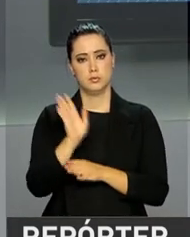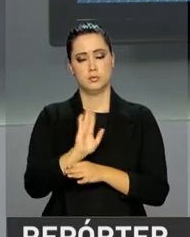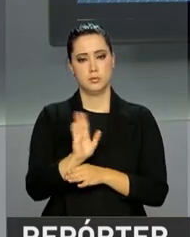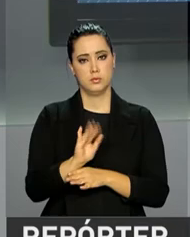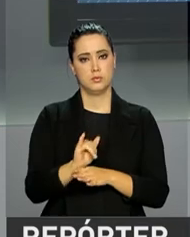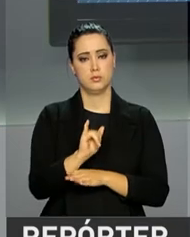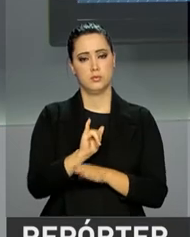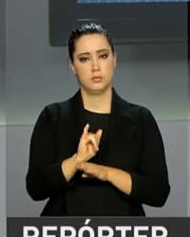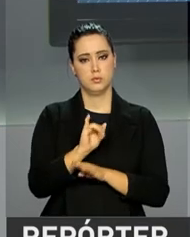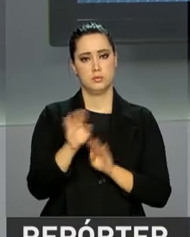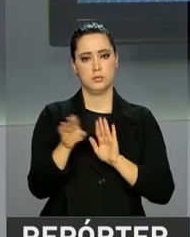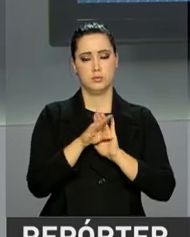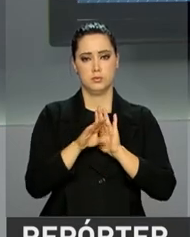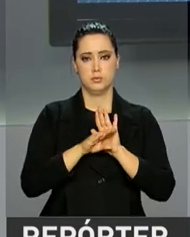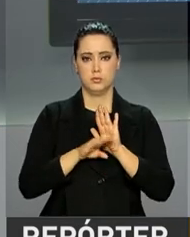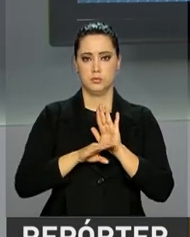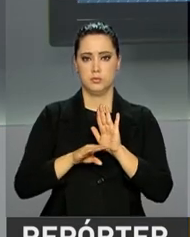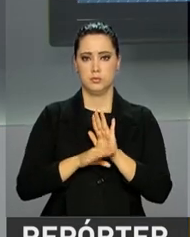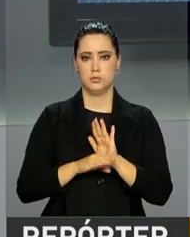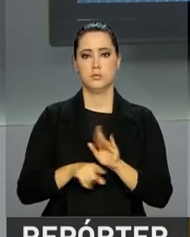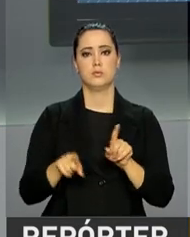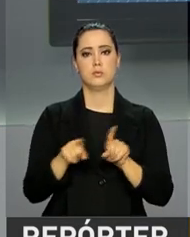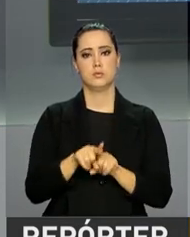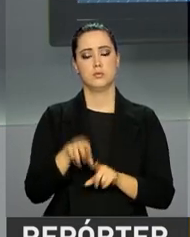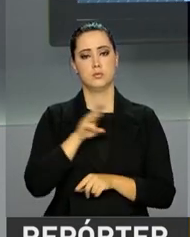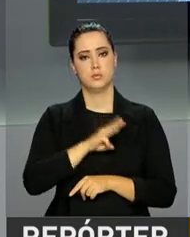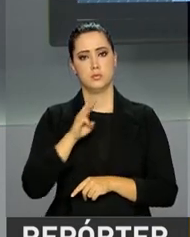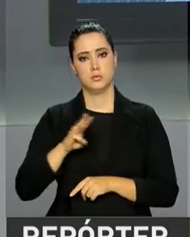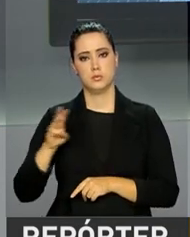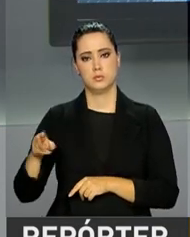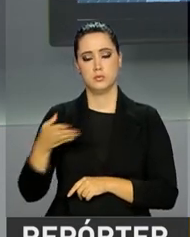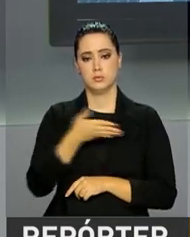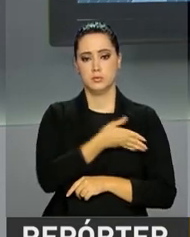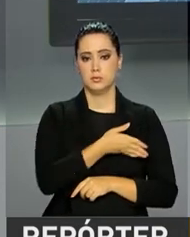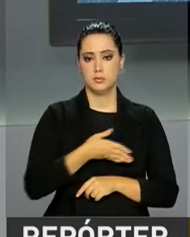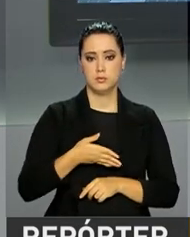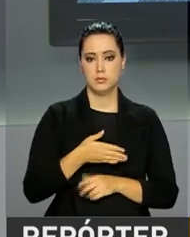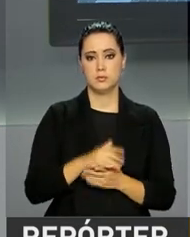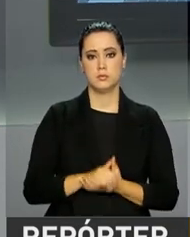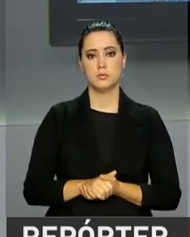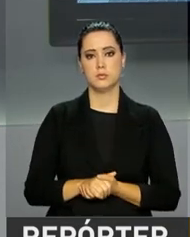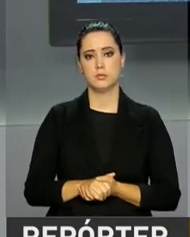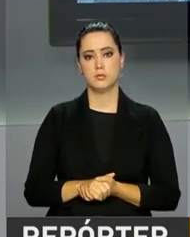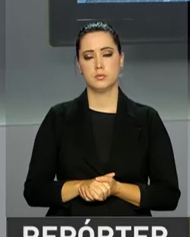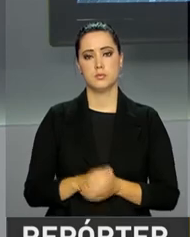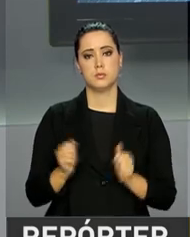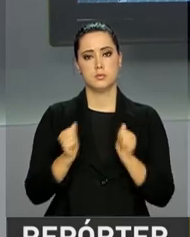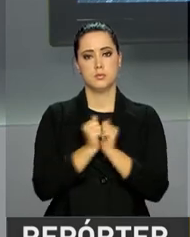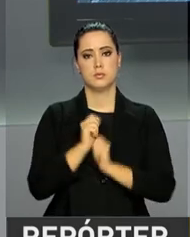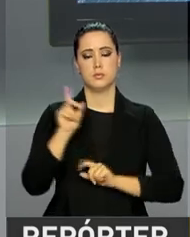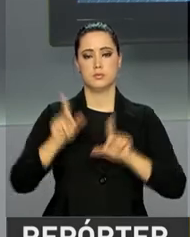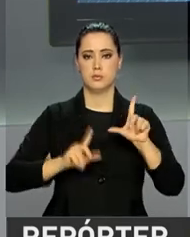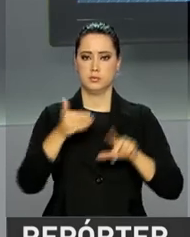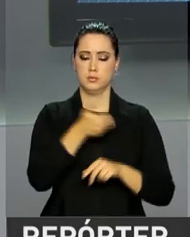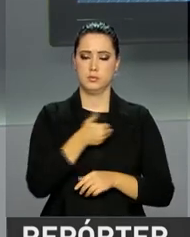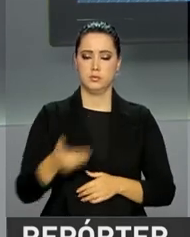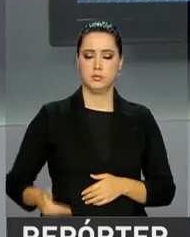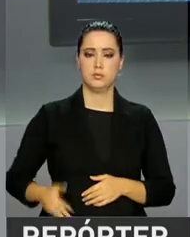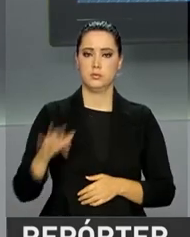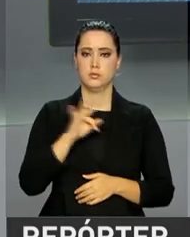pode rever as reportagens no YouTube e toda a programação também está na página da NBR na internet. Continue com a gente na